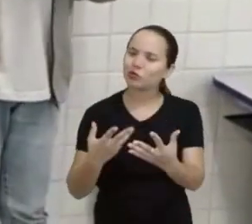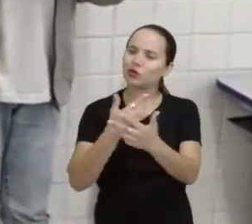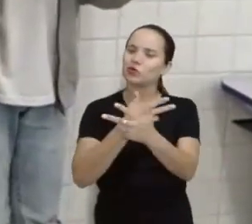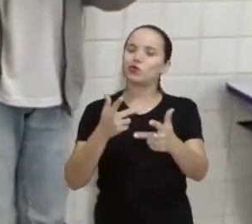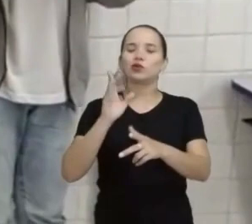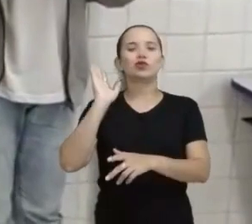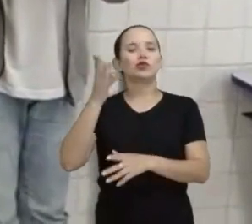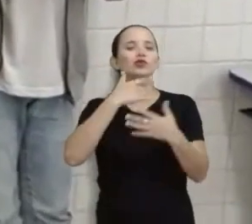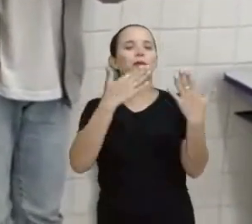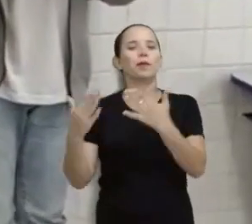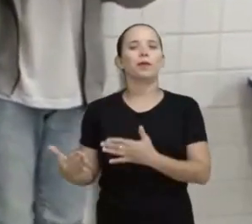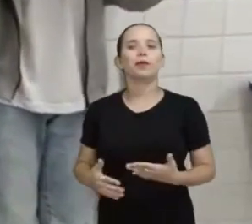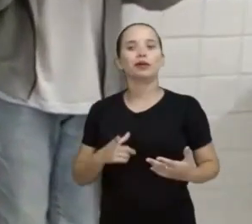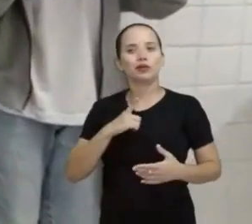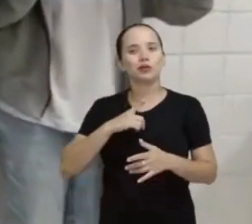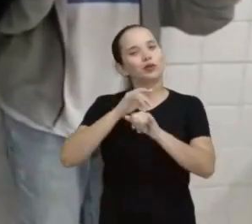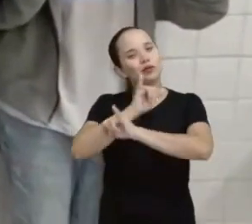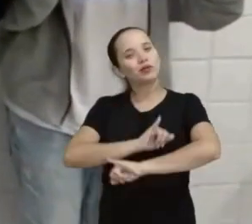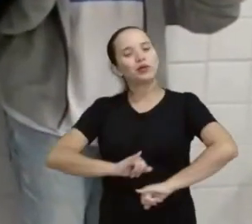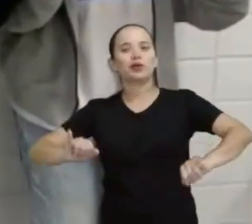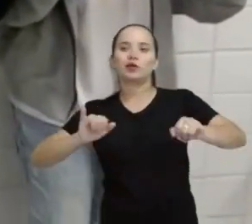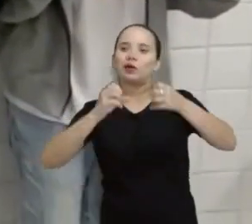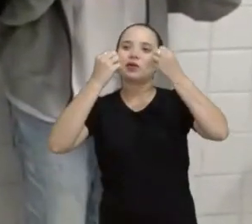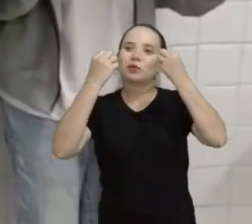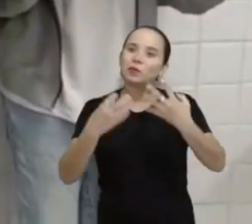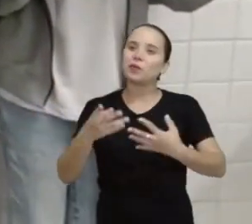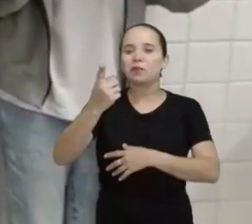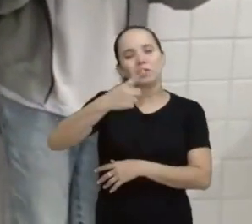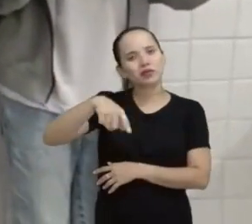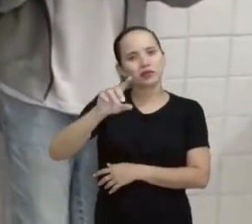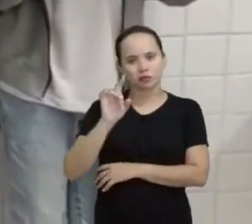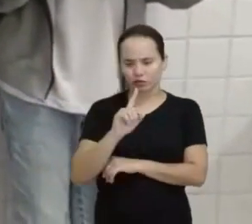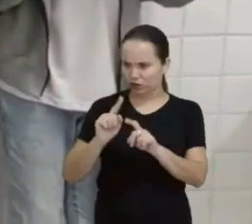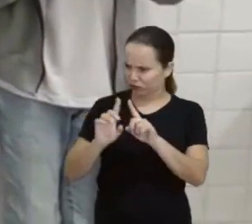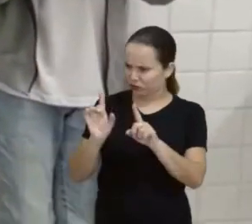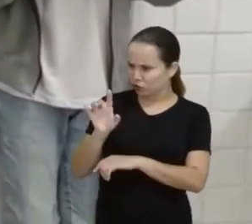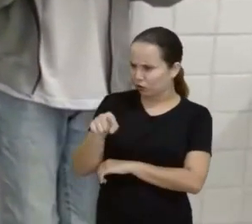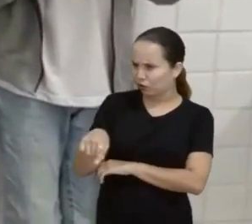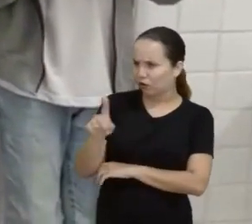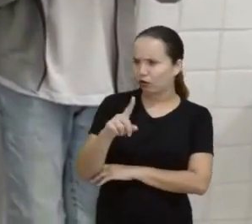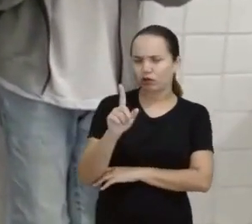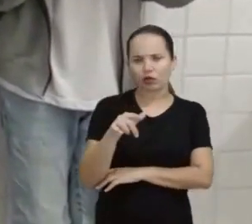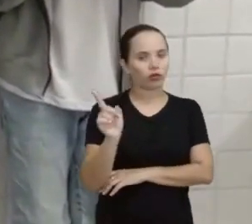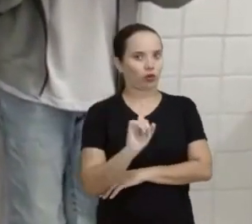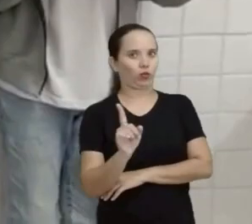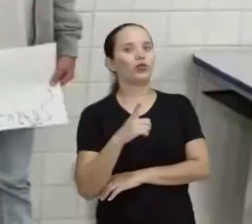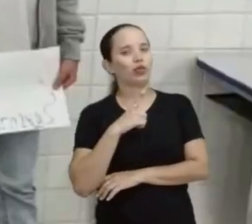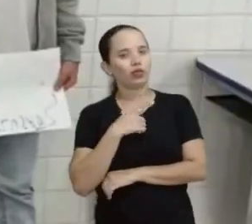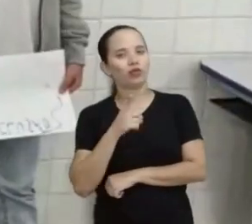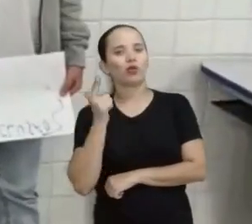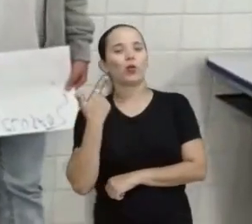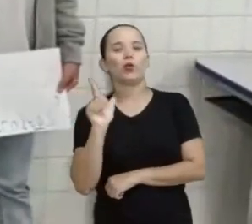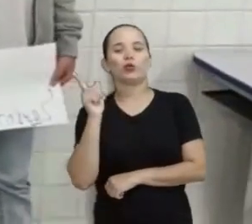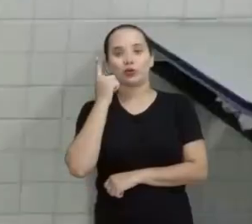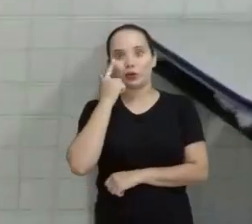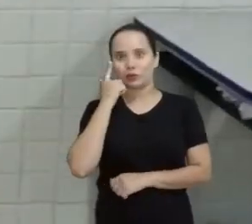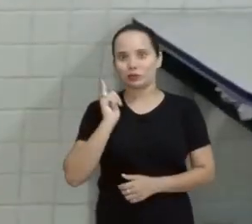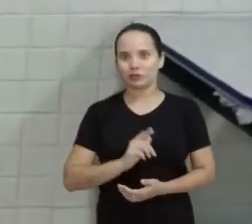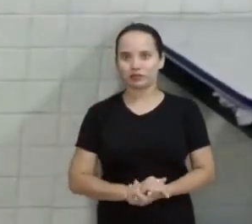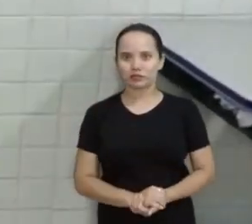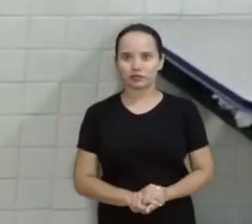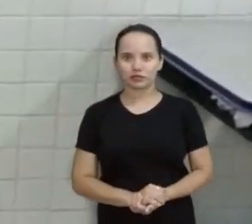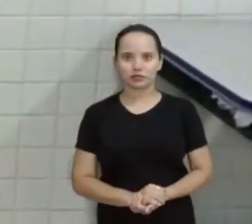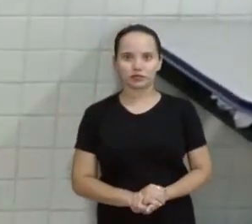recado foi bem passado aí pro pessoal, né? Foi. Mas foram só eles, Carla? Foi não. Vamos ver outra aí, outro TikTok.